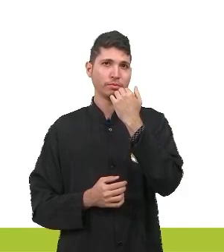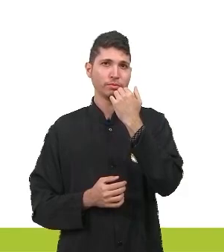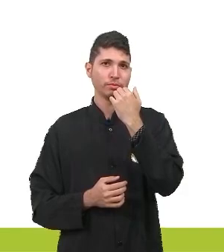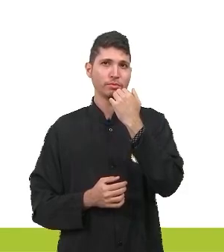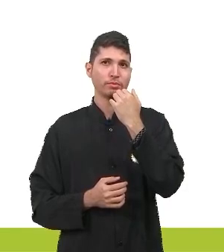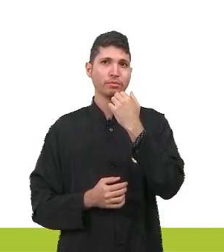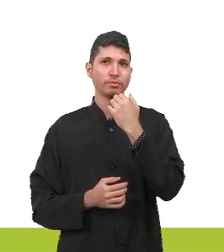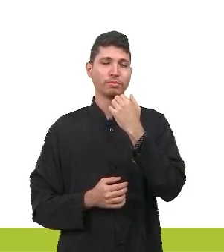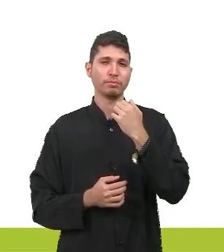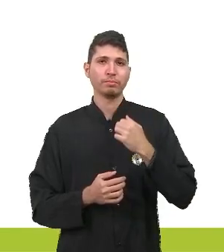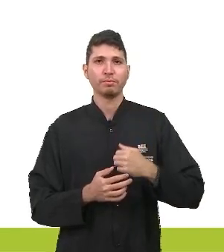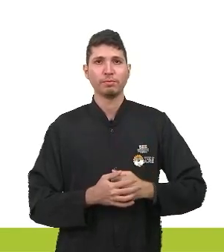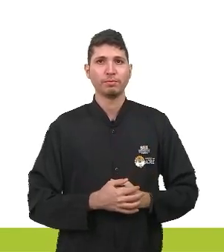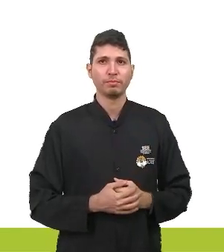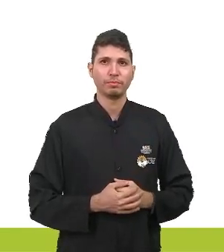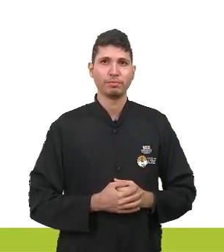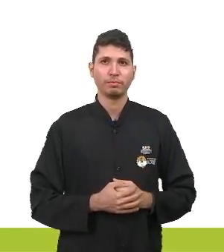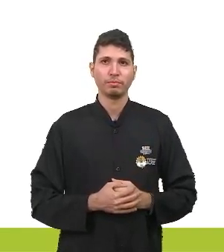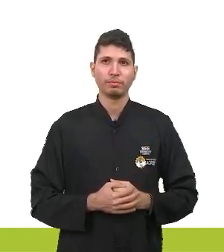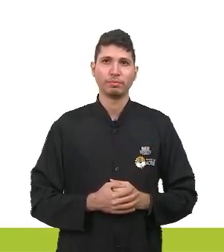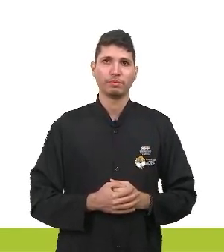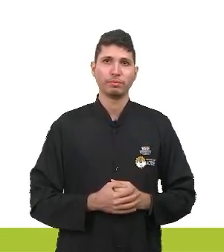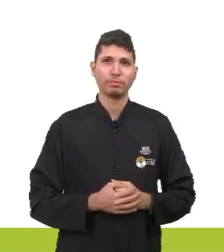foi particularizado